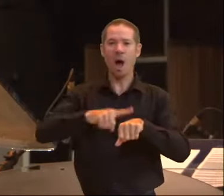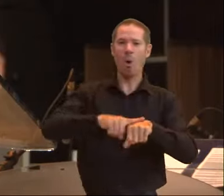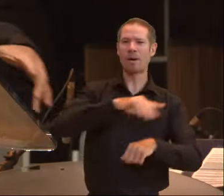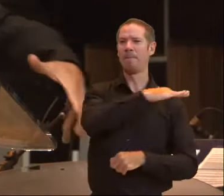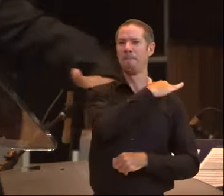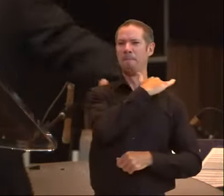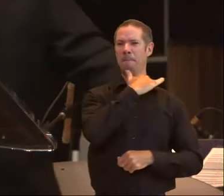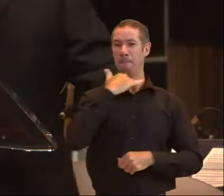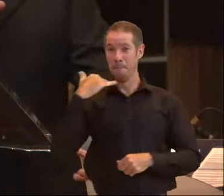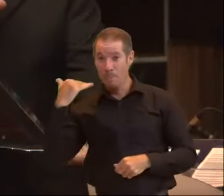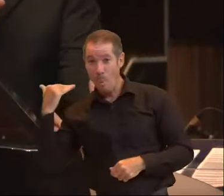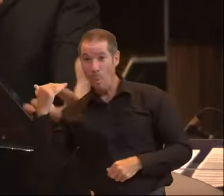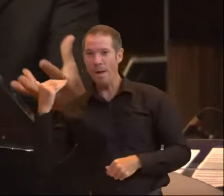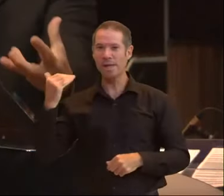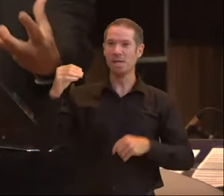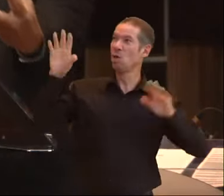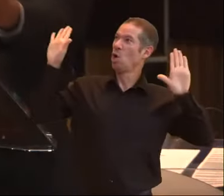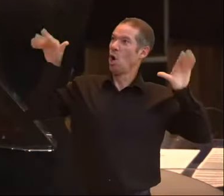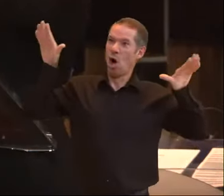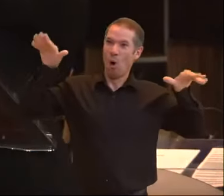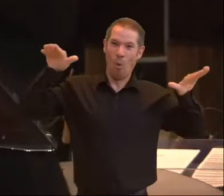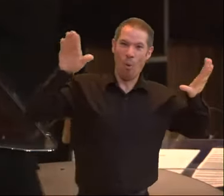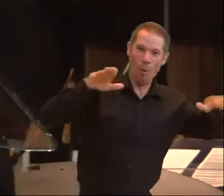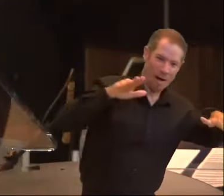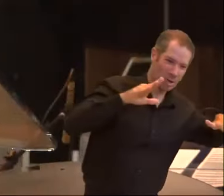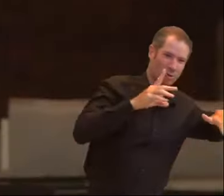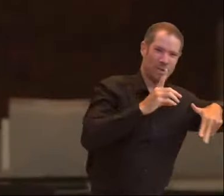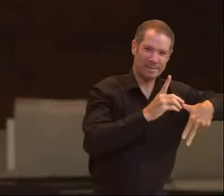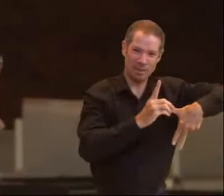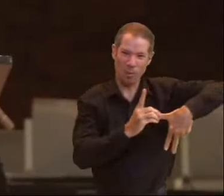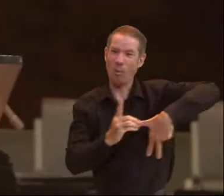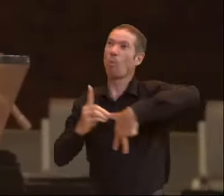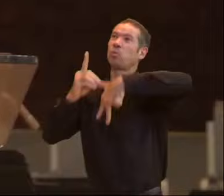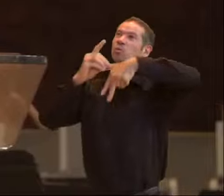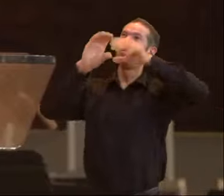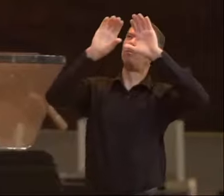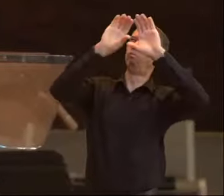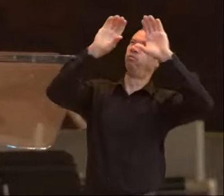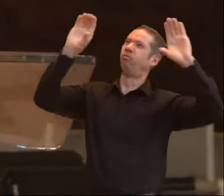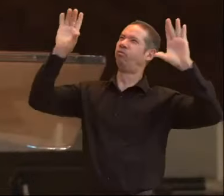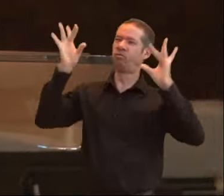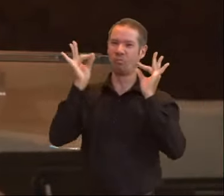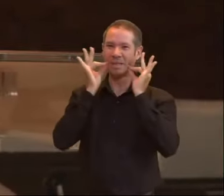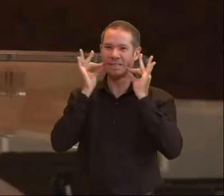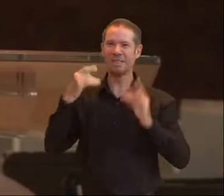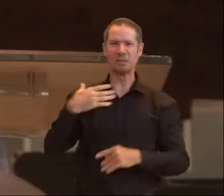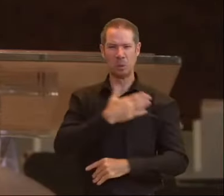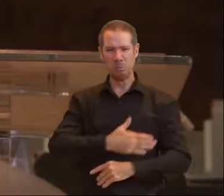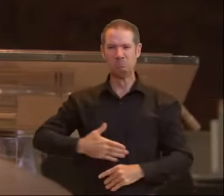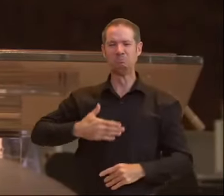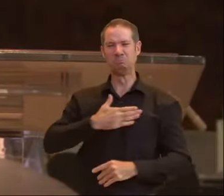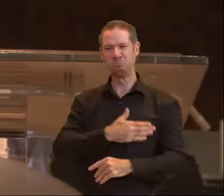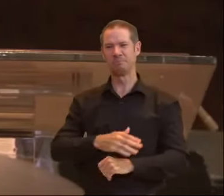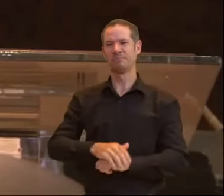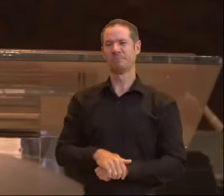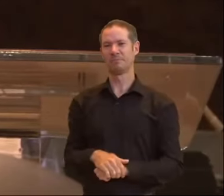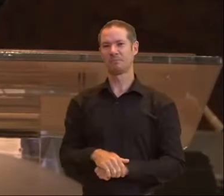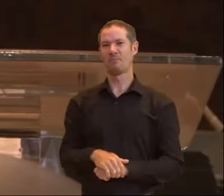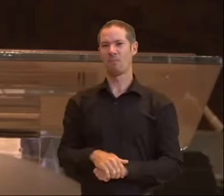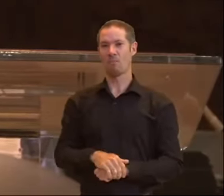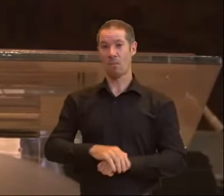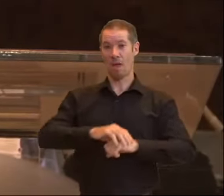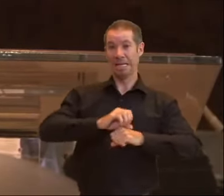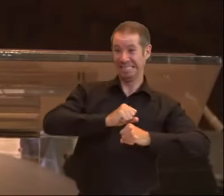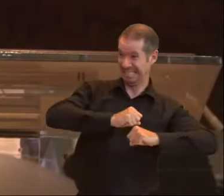ele disse que um cortejo de anjos vai me conduzir à presença dele. Coisa gostosa, né? Esta é a